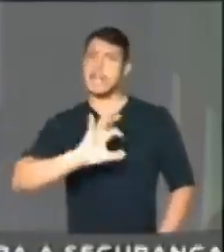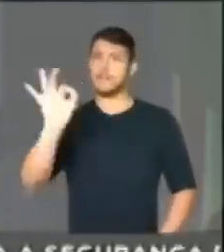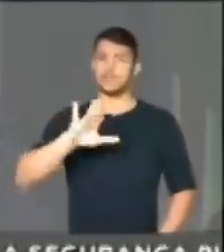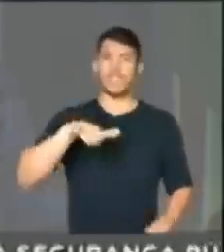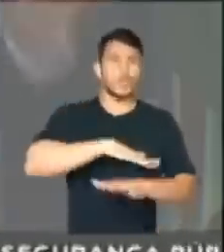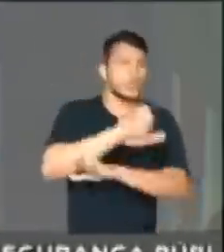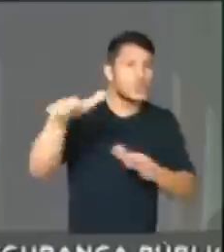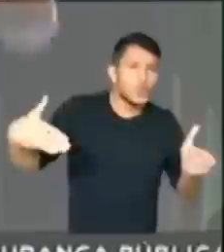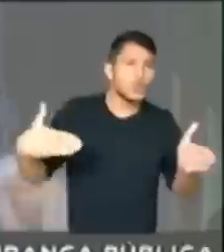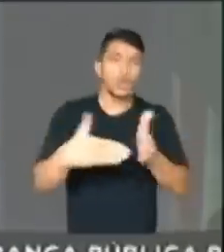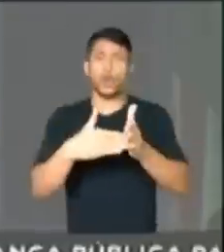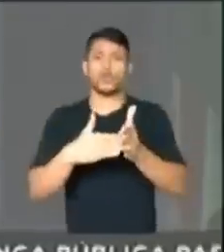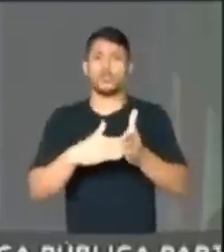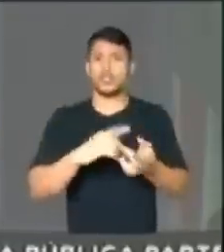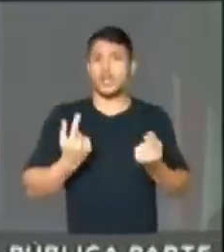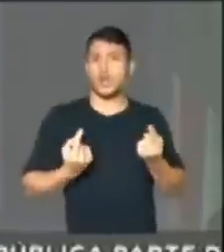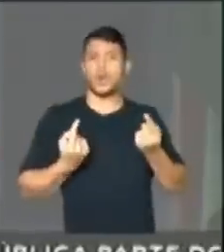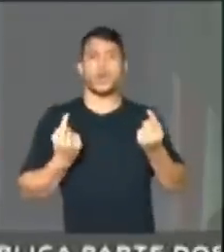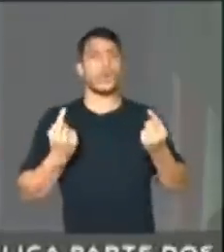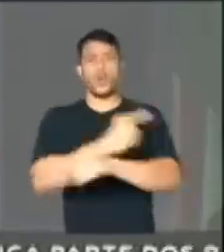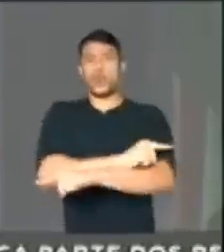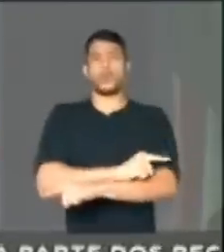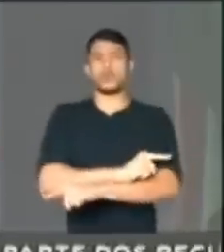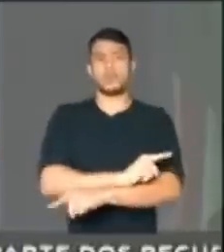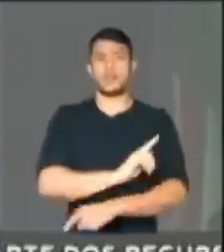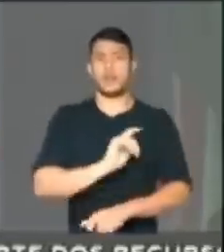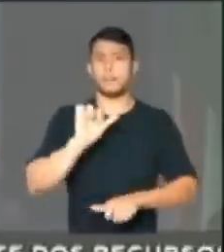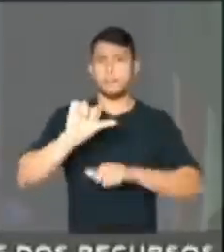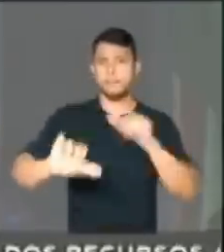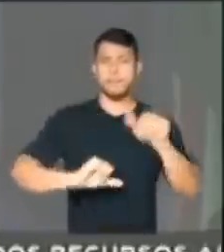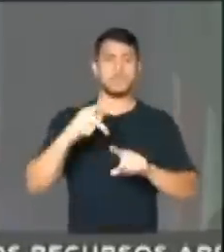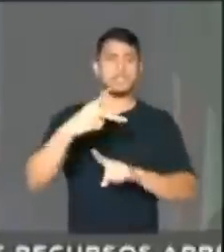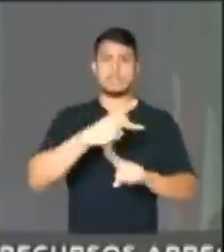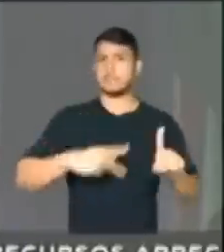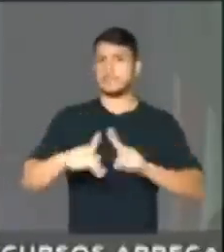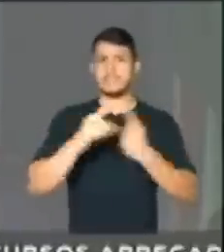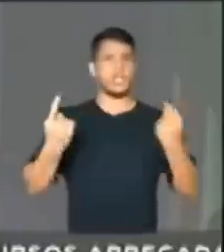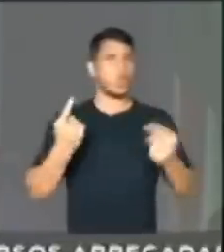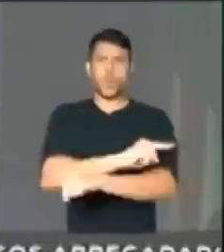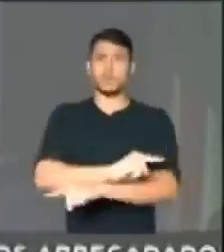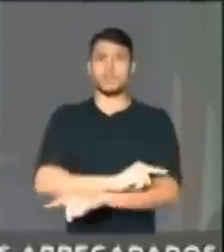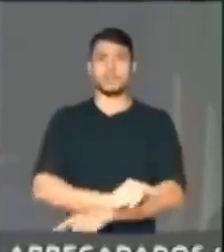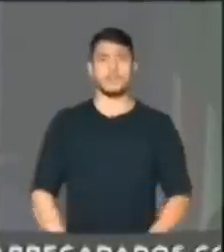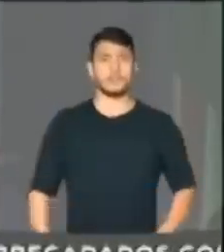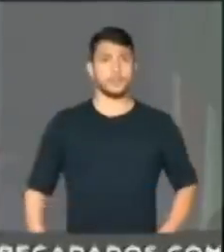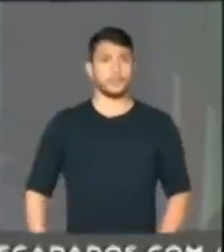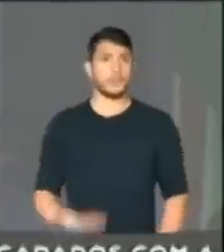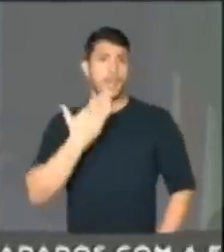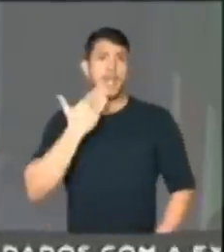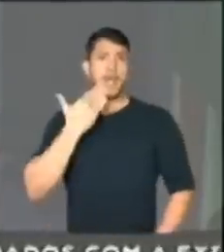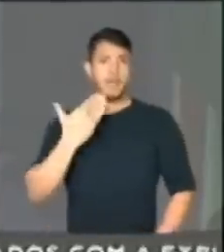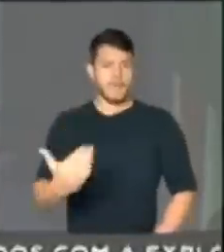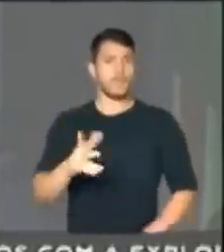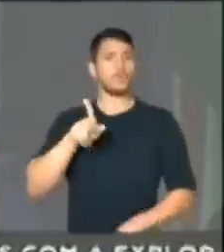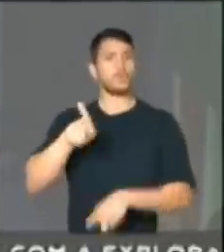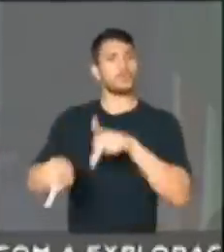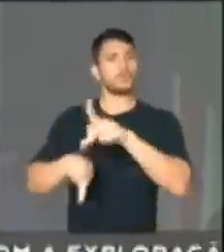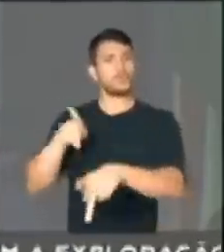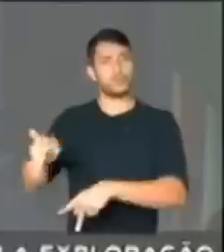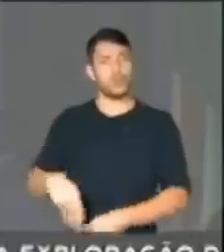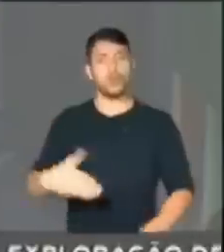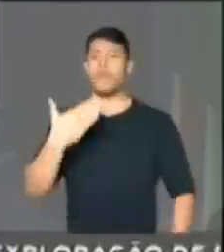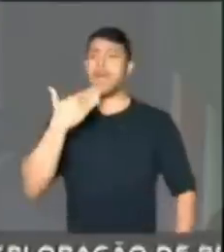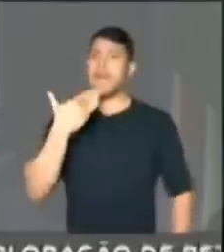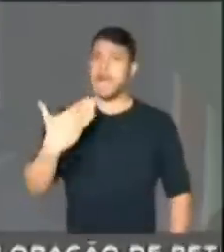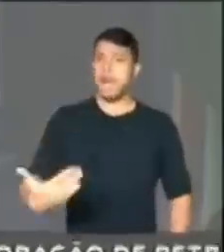ela, contra esta reforma, contra a destruição da Previdência, em defesa do nosso povo, em defesa